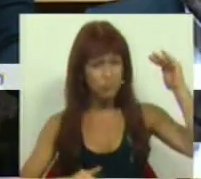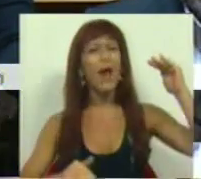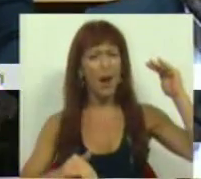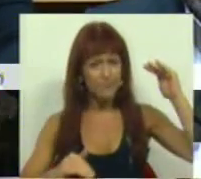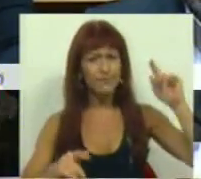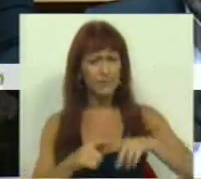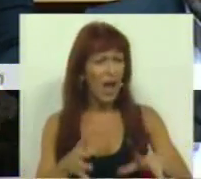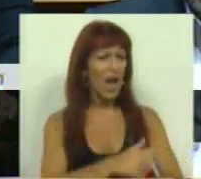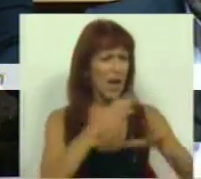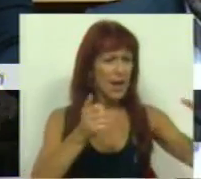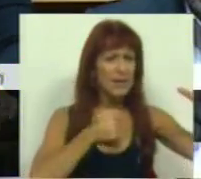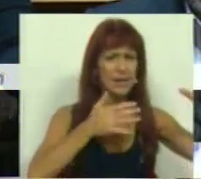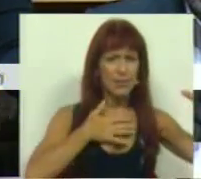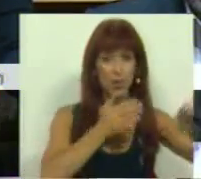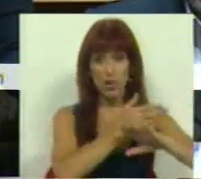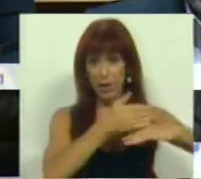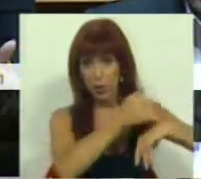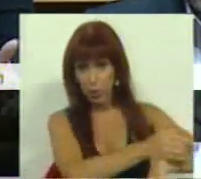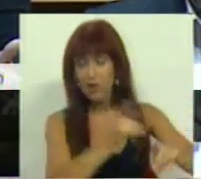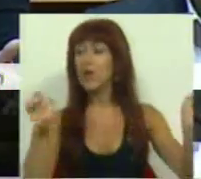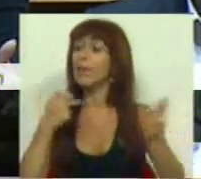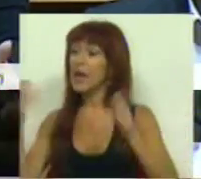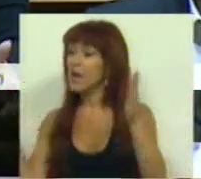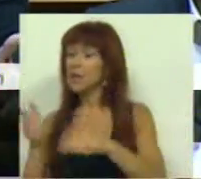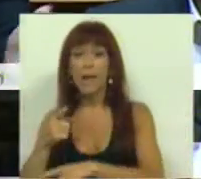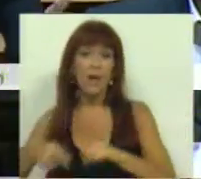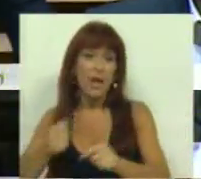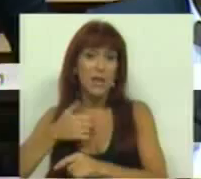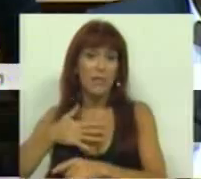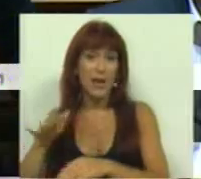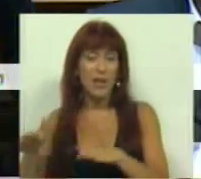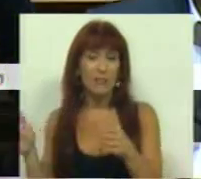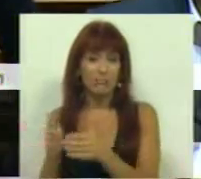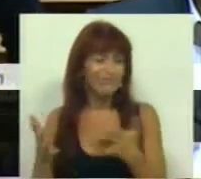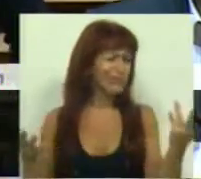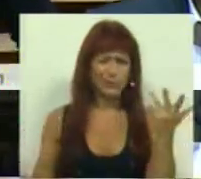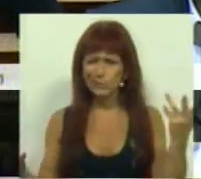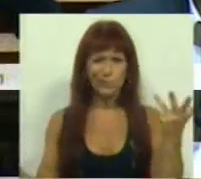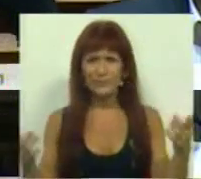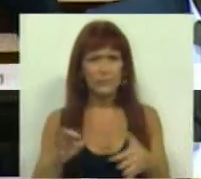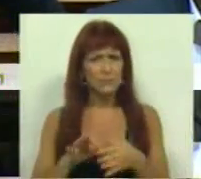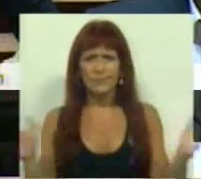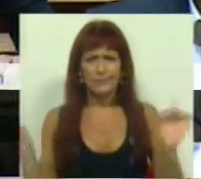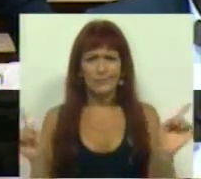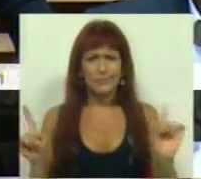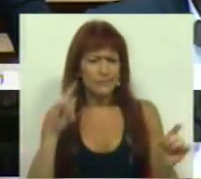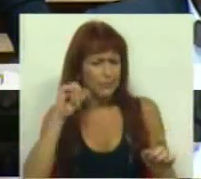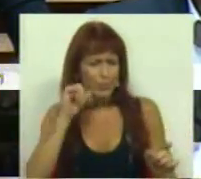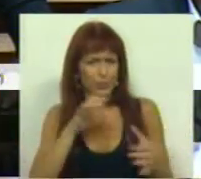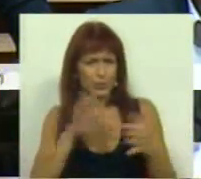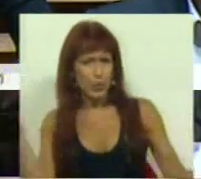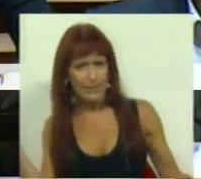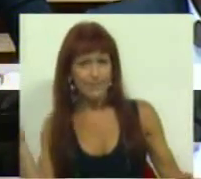desigualdade entre grandes empresas do setor e pequenas e médias empresas, o que, do nosso ponto de vista, não faz qualquer